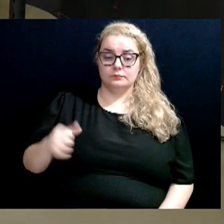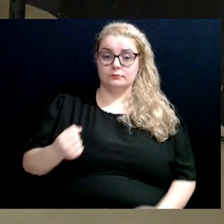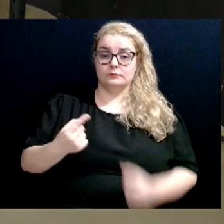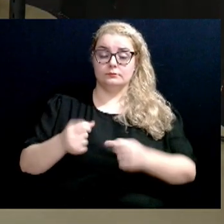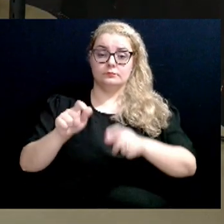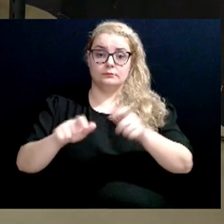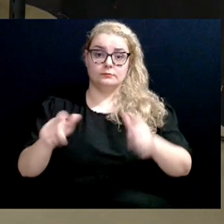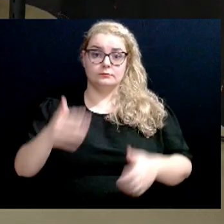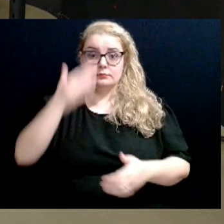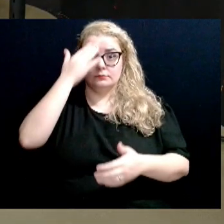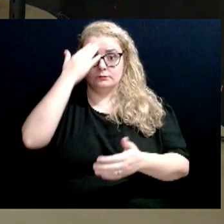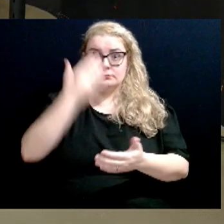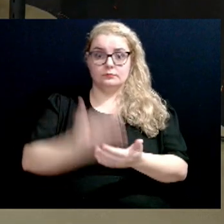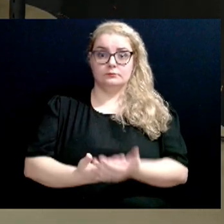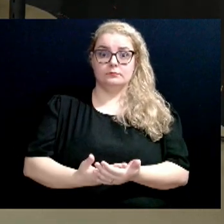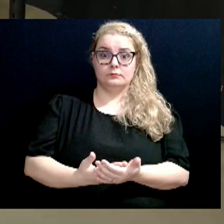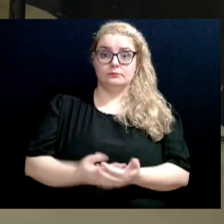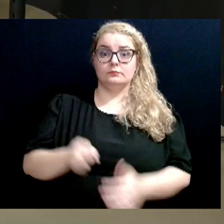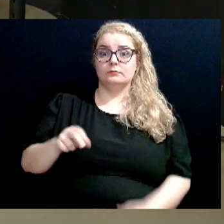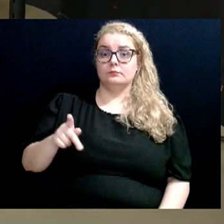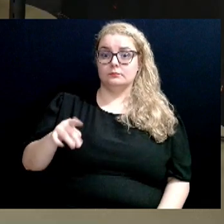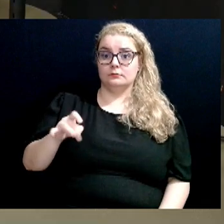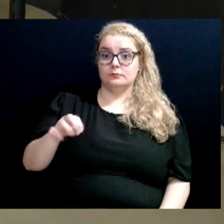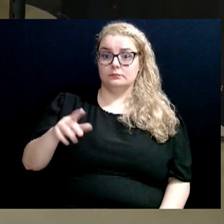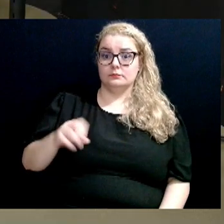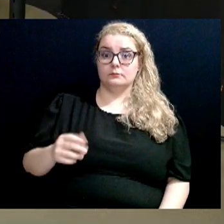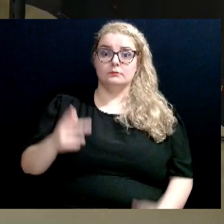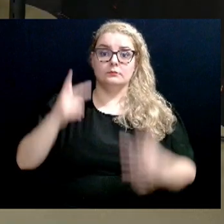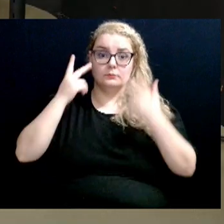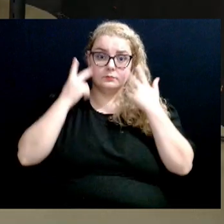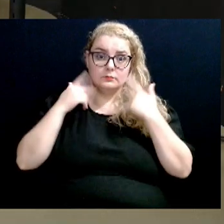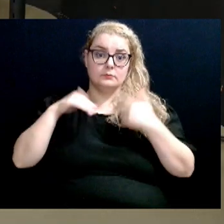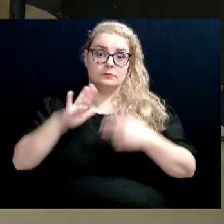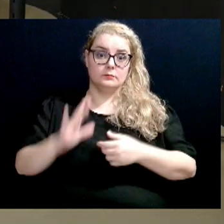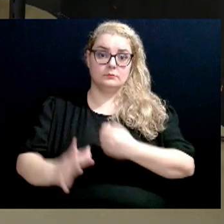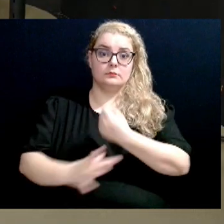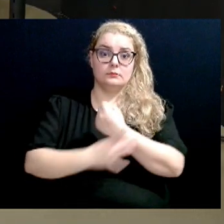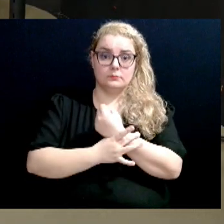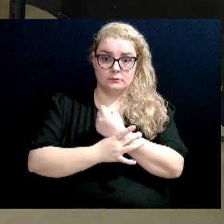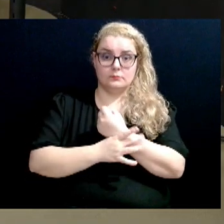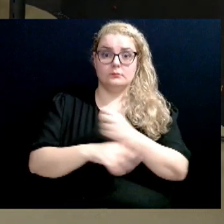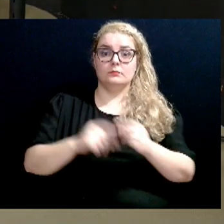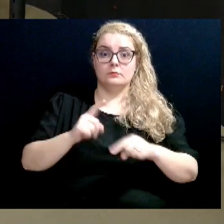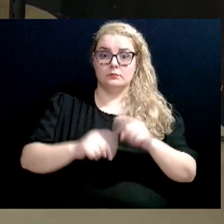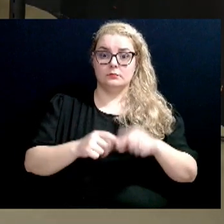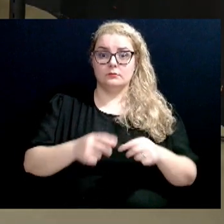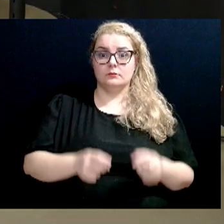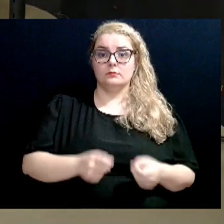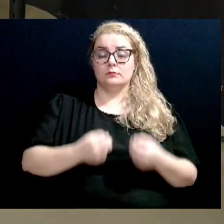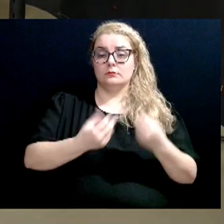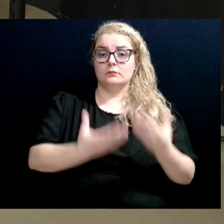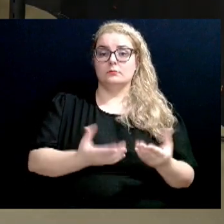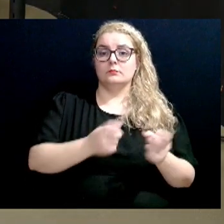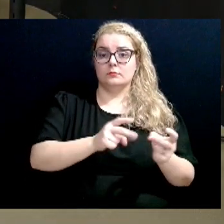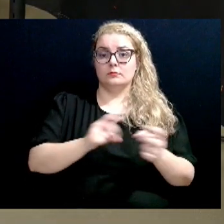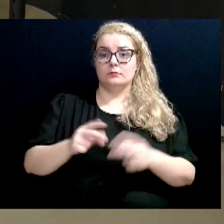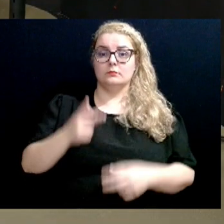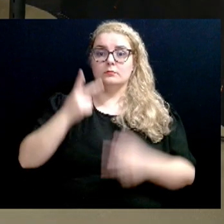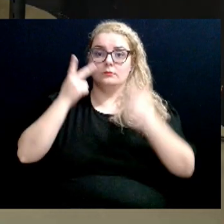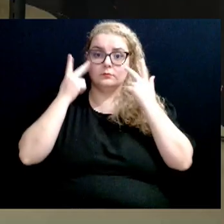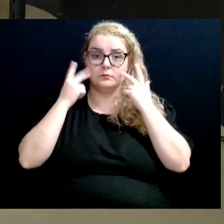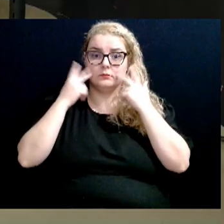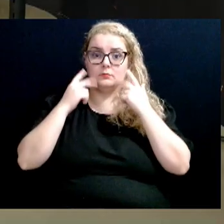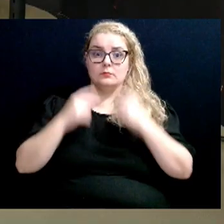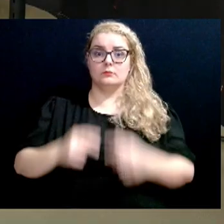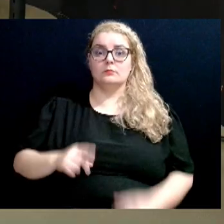que suplementos naturais são sempre mais seguros, produtos vendidos como naturais também podem trazer risco quando usados em excesso. Ô,